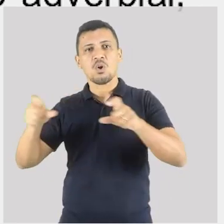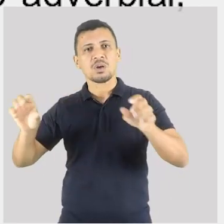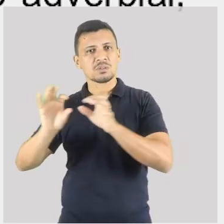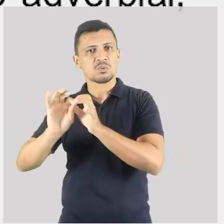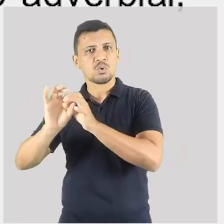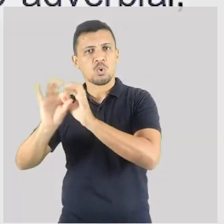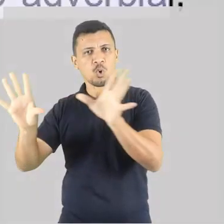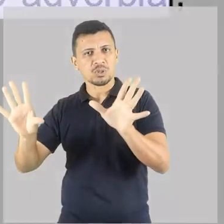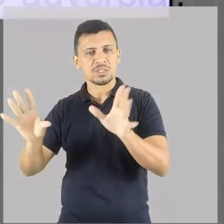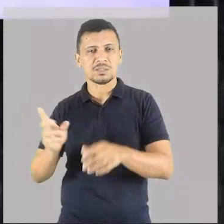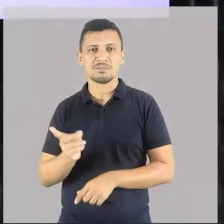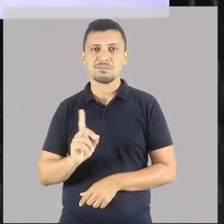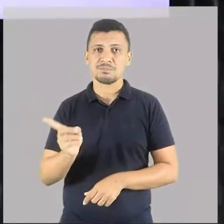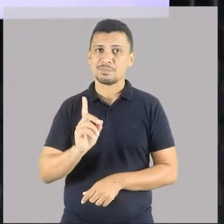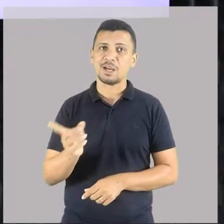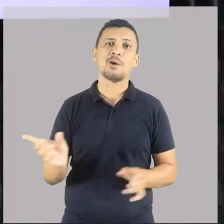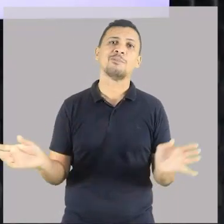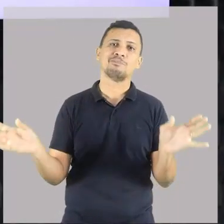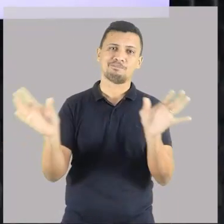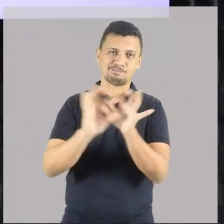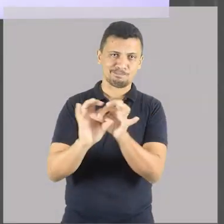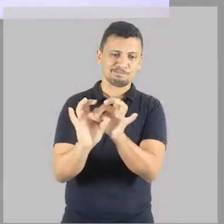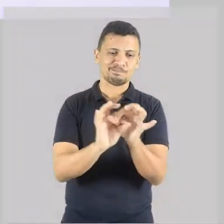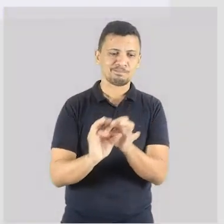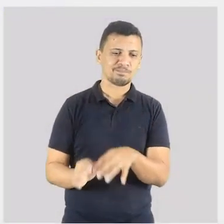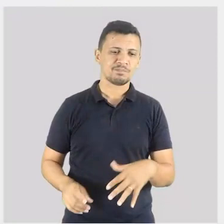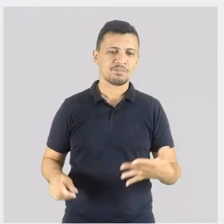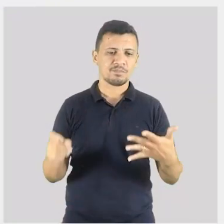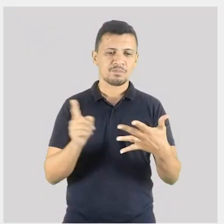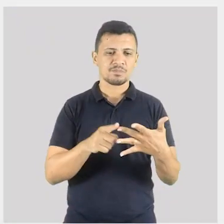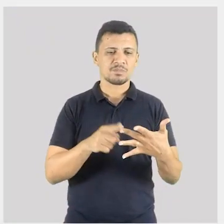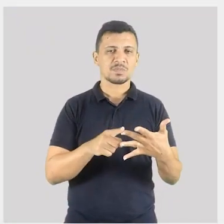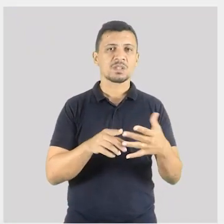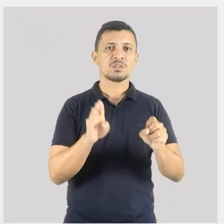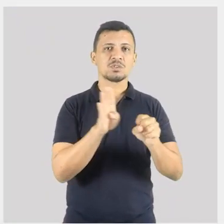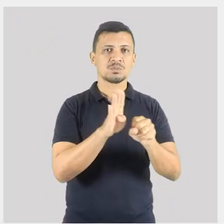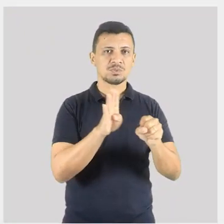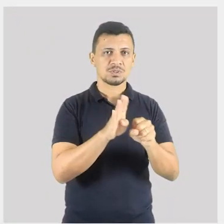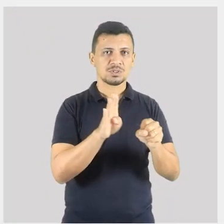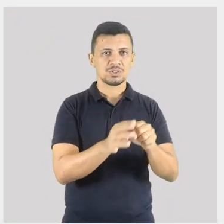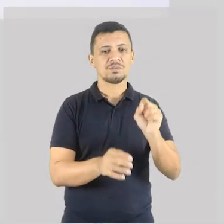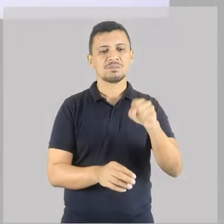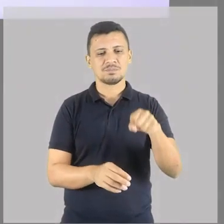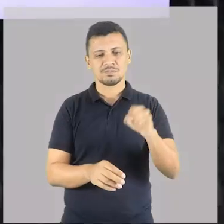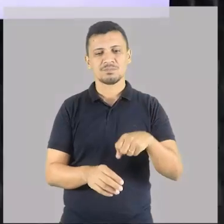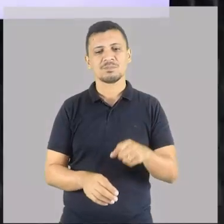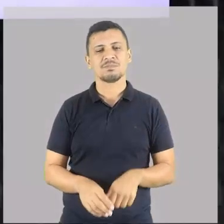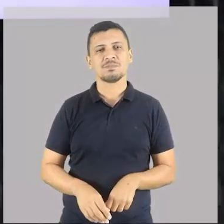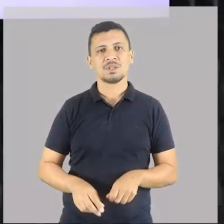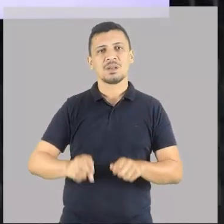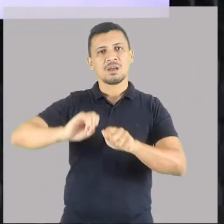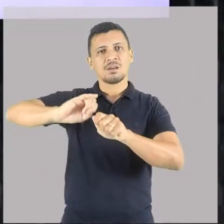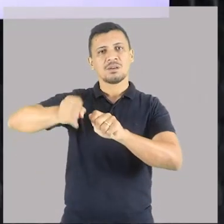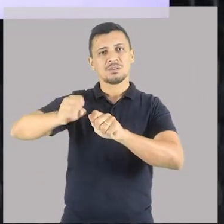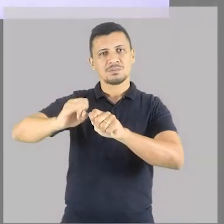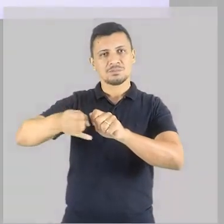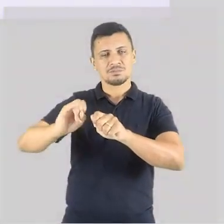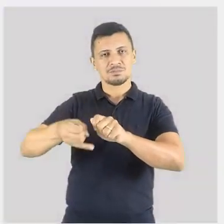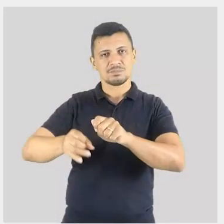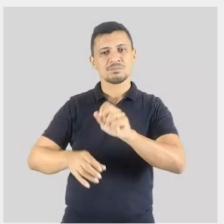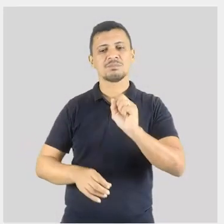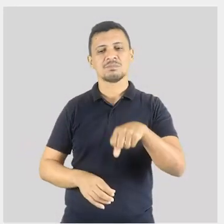coordenada, não. Elas são orações subordinadas. A letra C, oração substantiva, correto. A segunda,